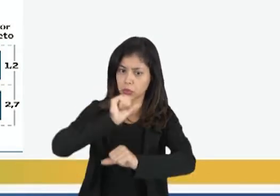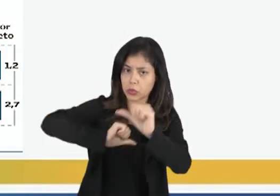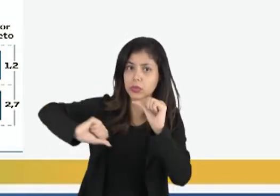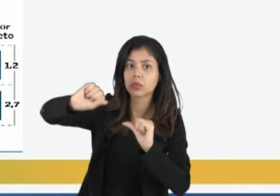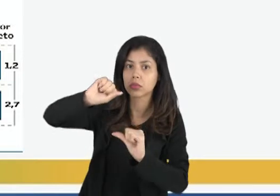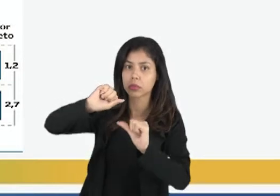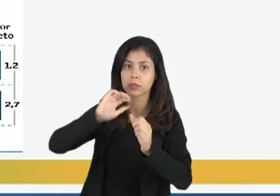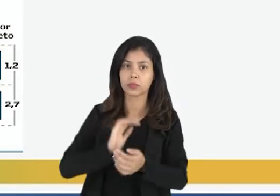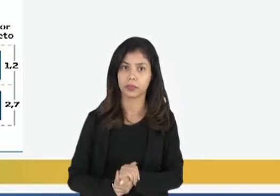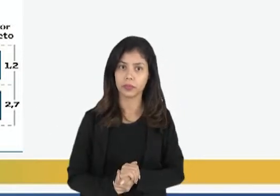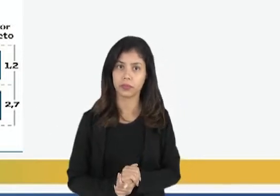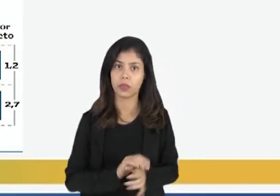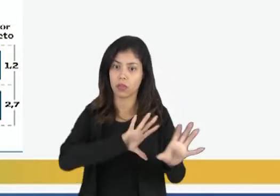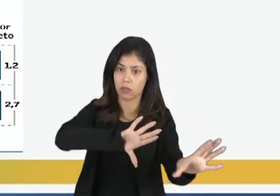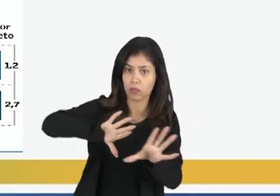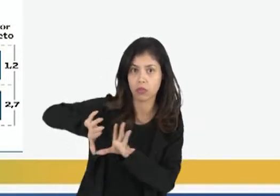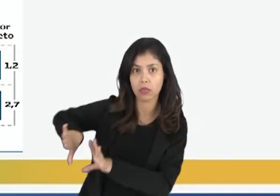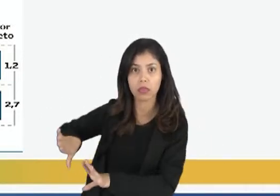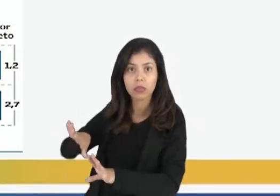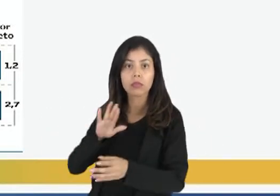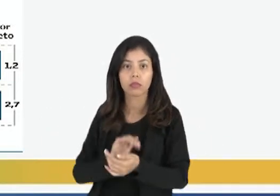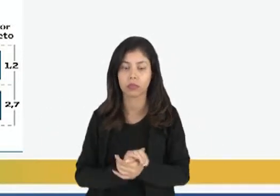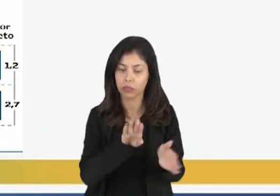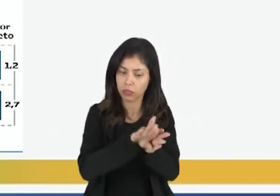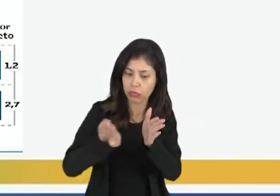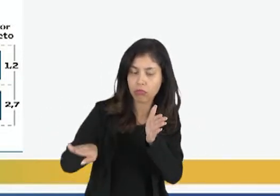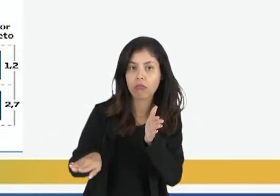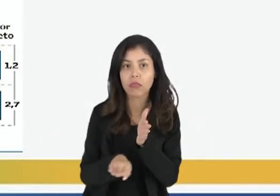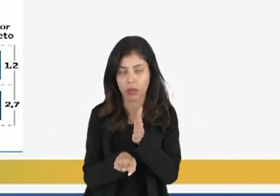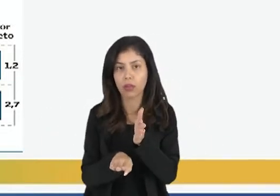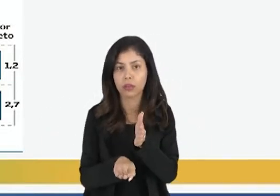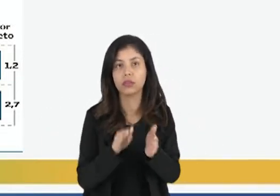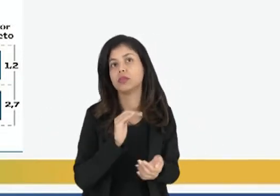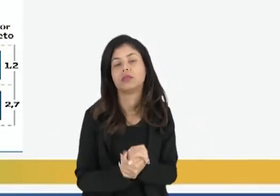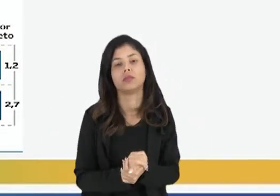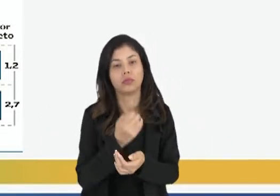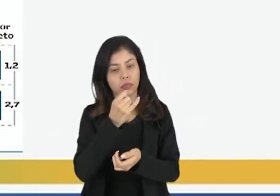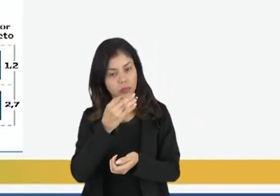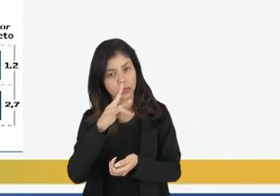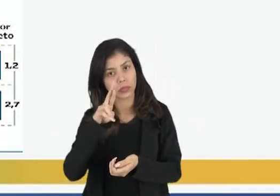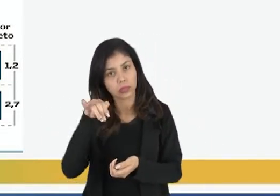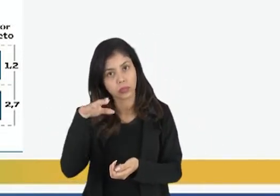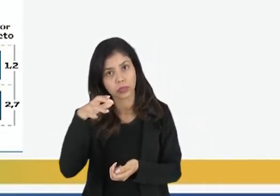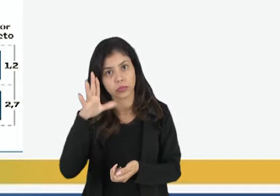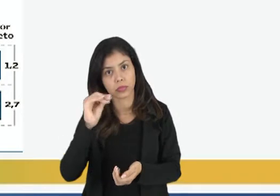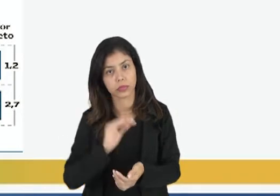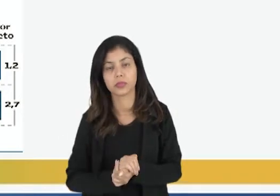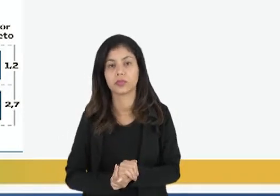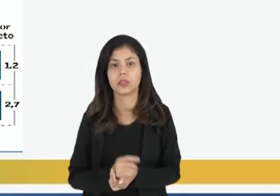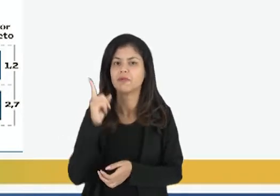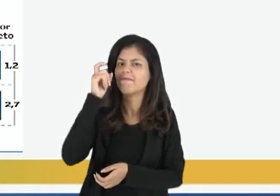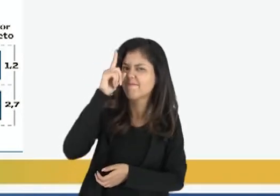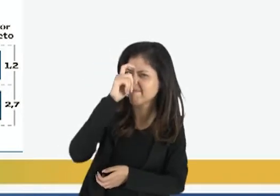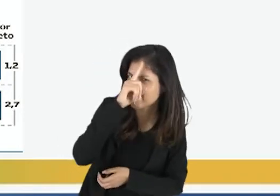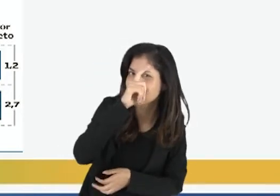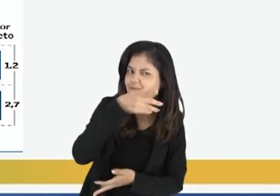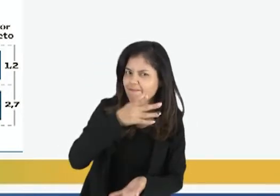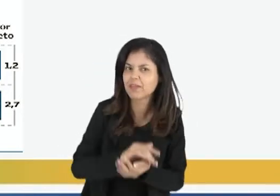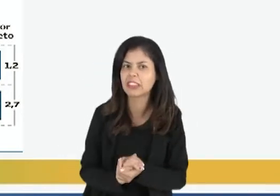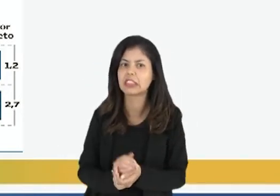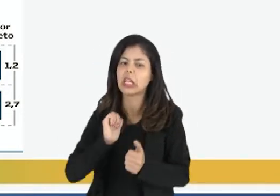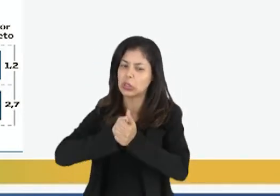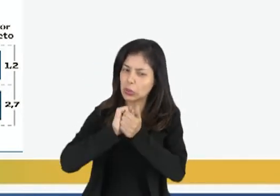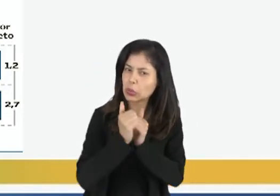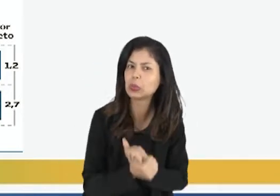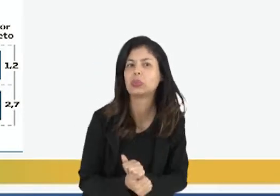inversão, deixando de lado aqueles que têm baixo nível de instrução, que muitas das vezes têm dificuldade, inclusive, de se